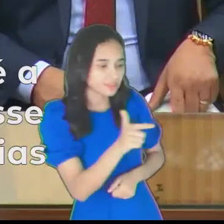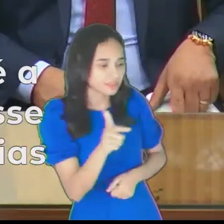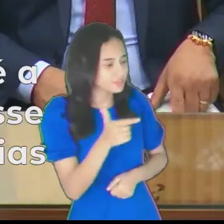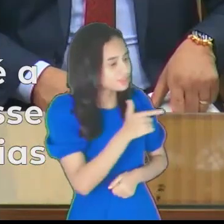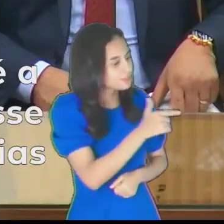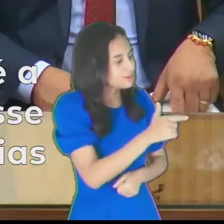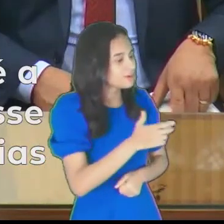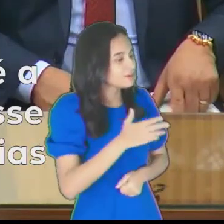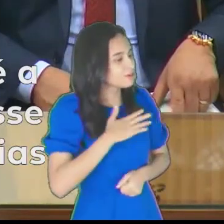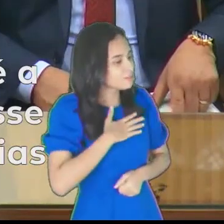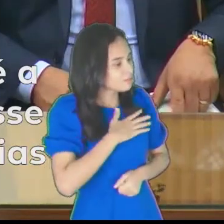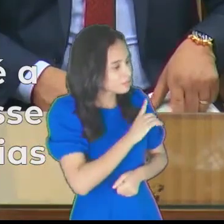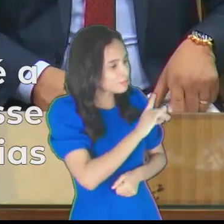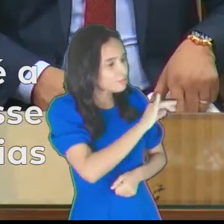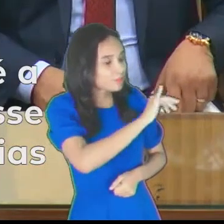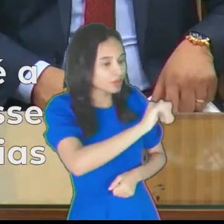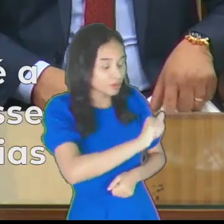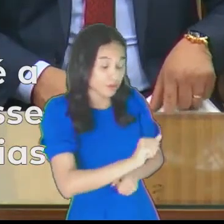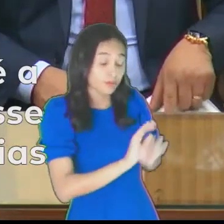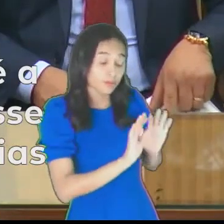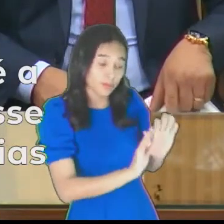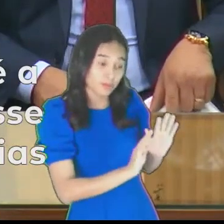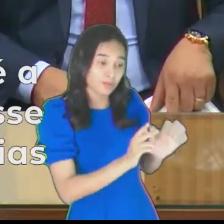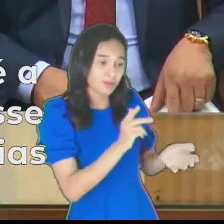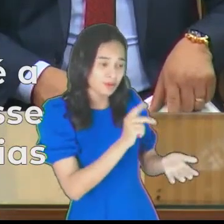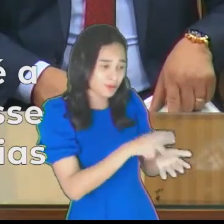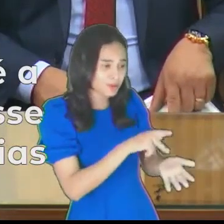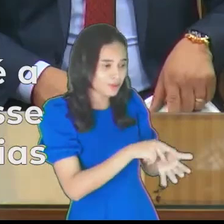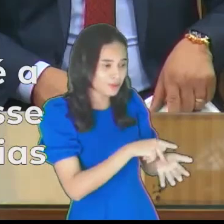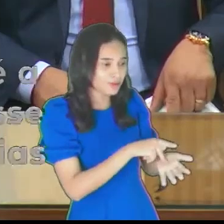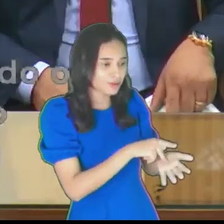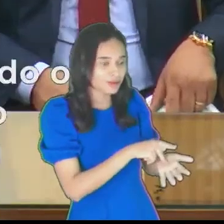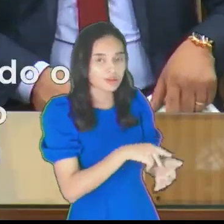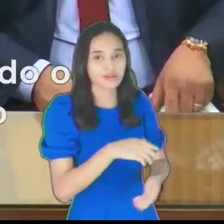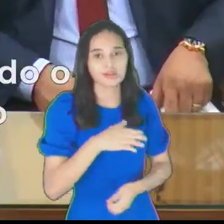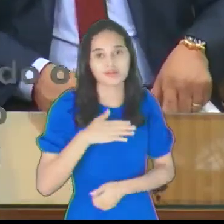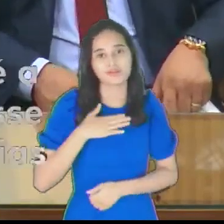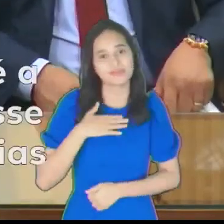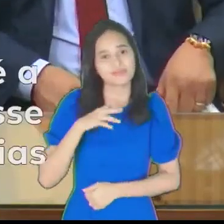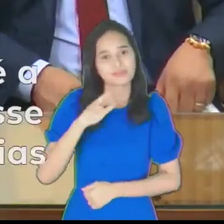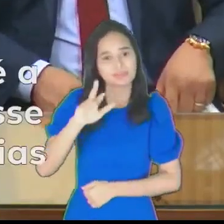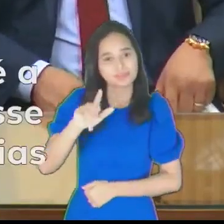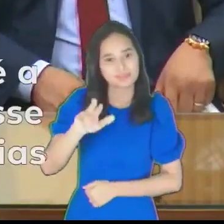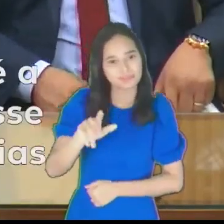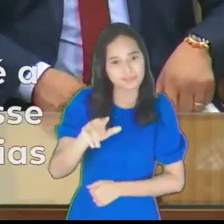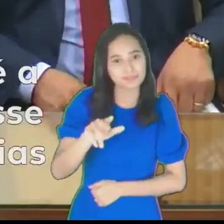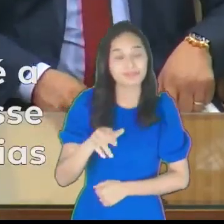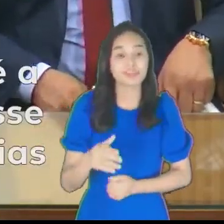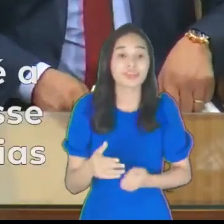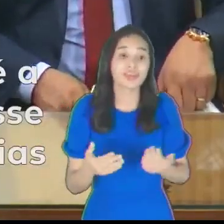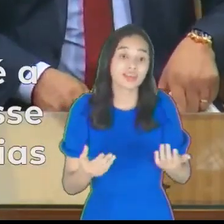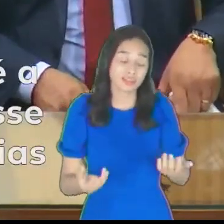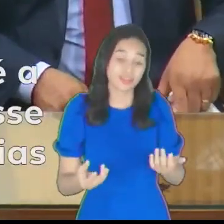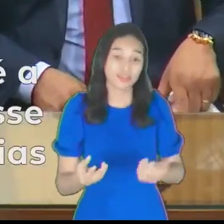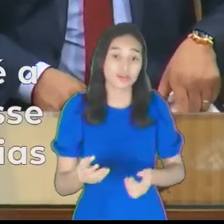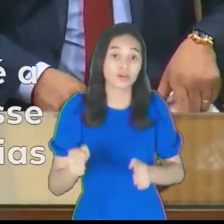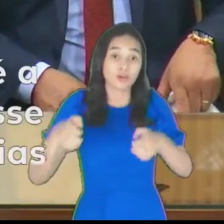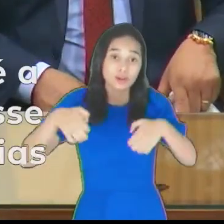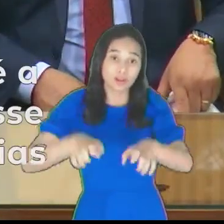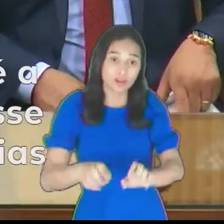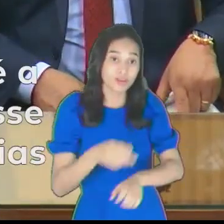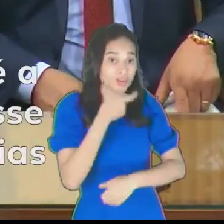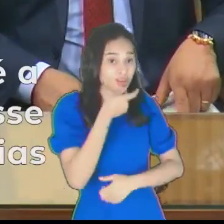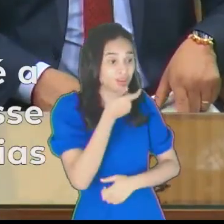meus dias paz e verdade? Meus irmãos, então disse Ezequias a